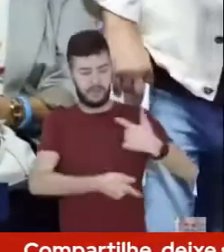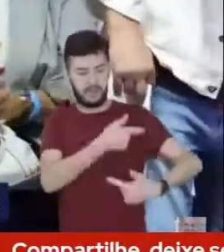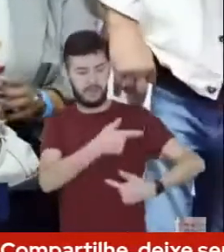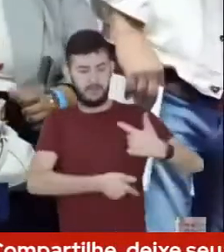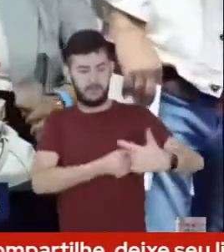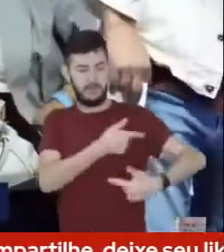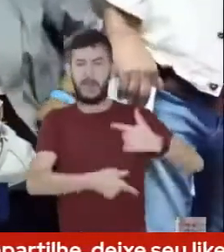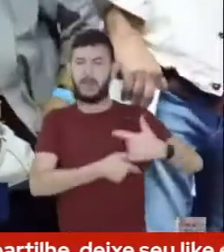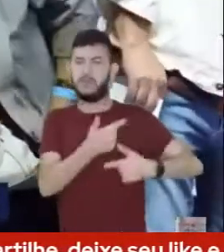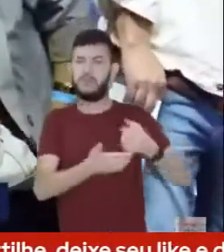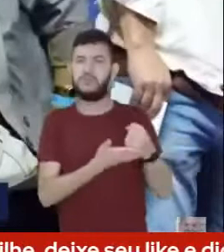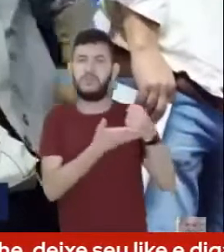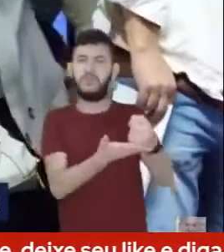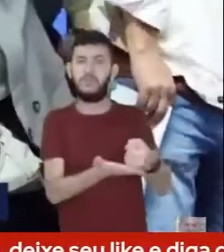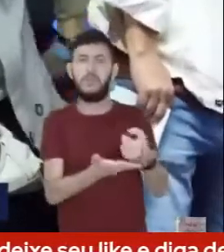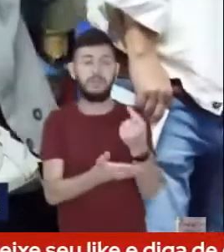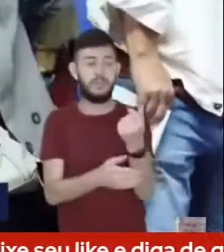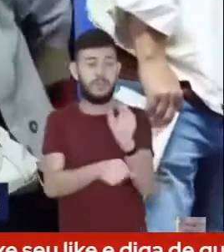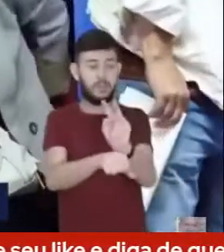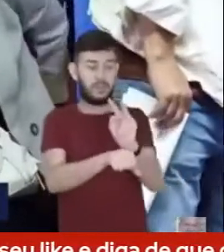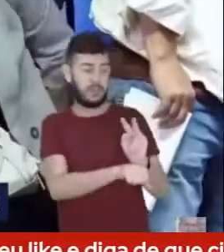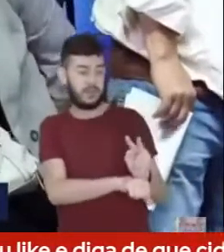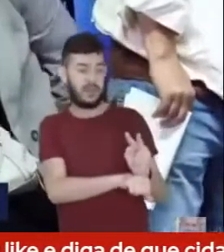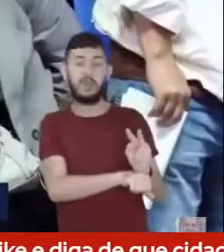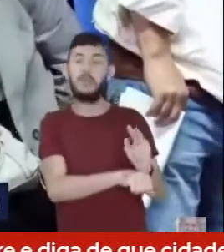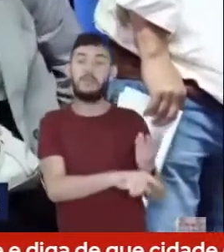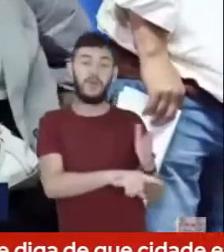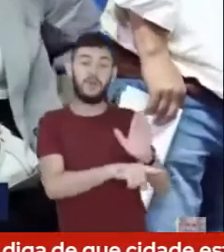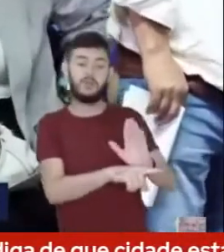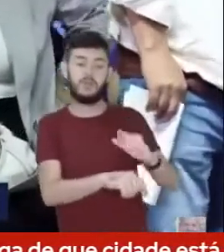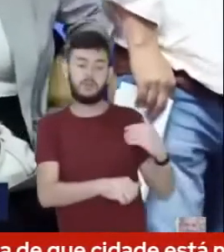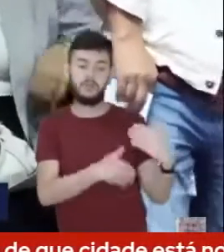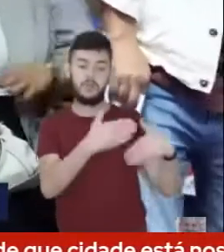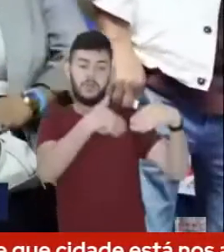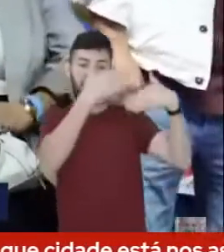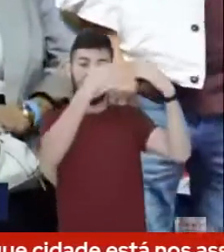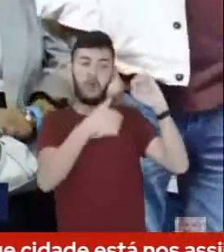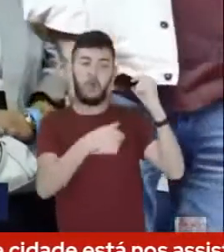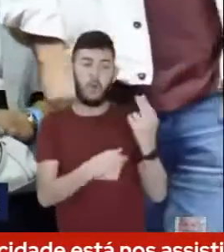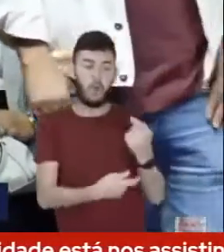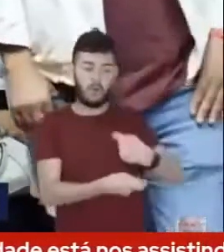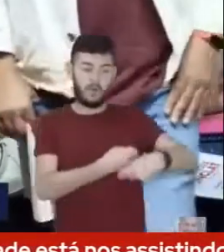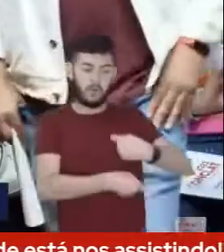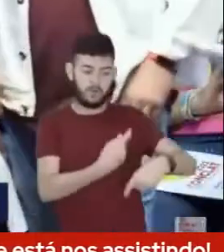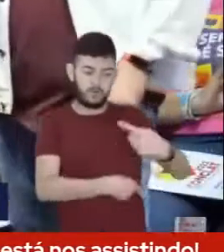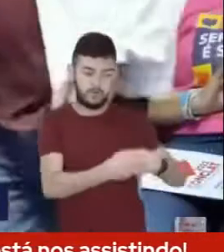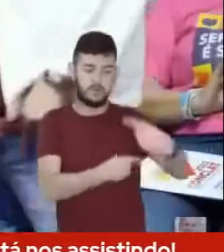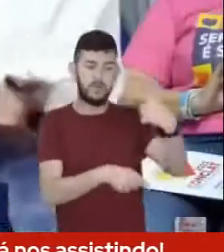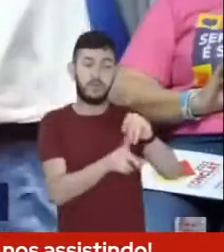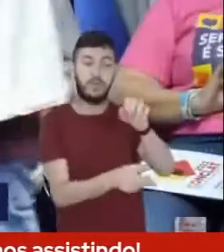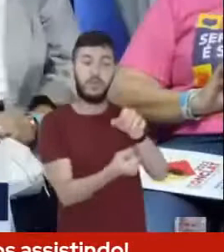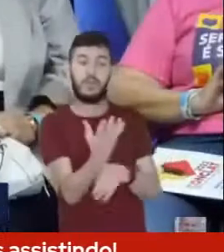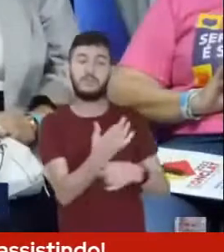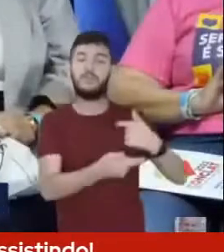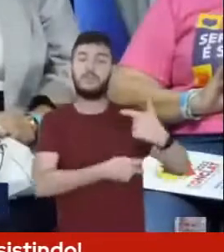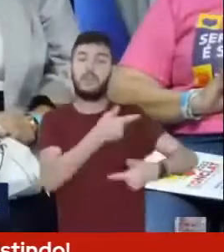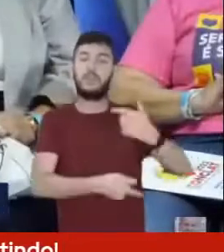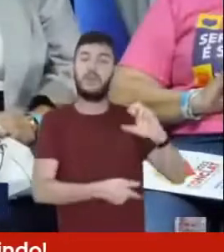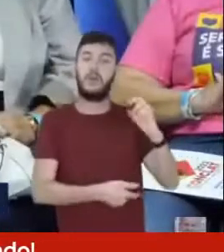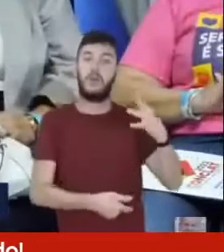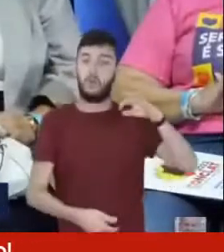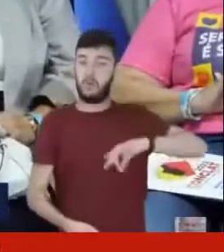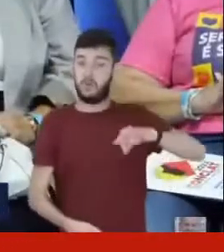oferecer crédito para o desenvolvimento, para o crescimento econômico, para a geração de emprego e renda, num país em que a população está